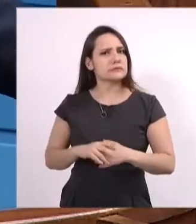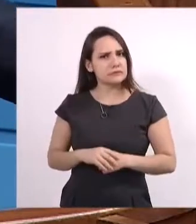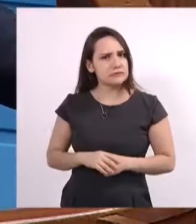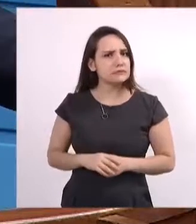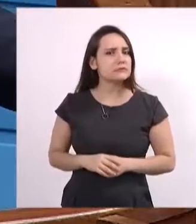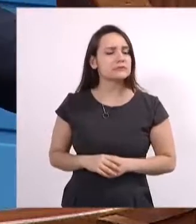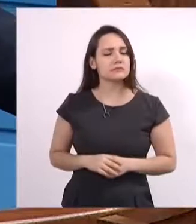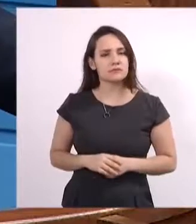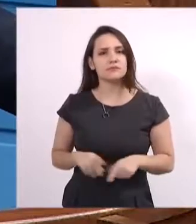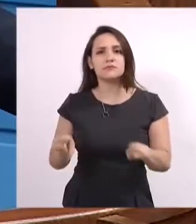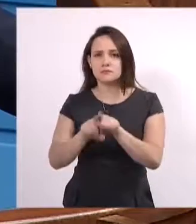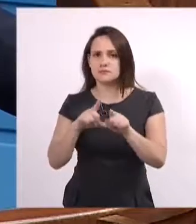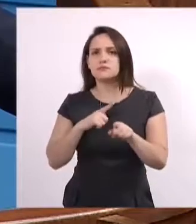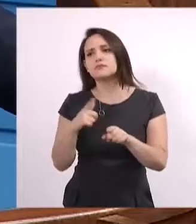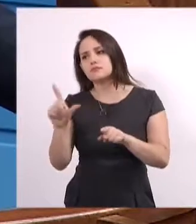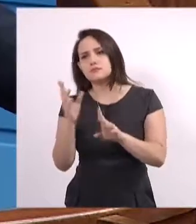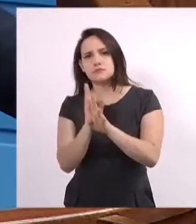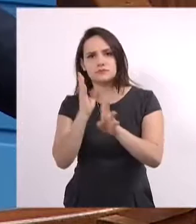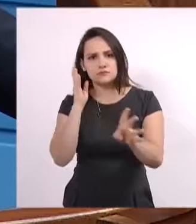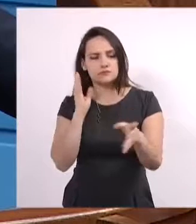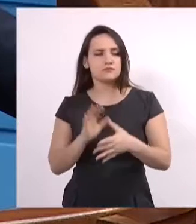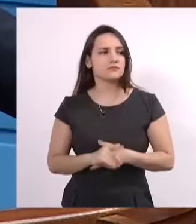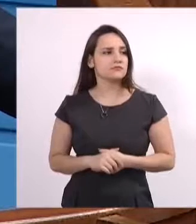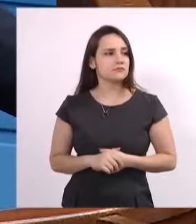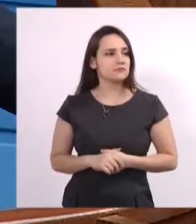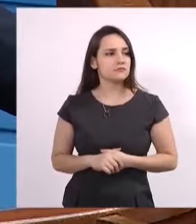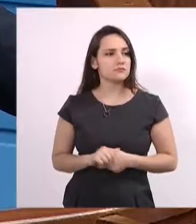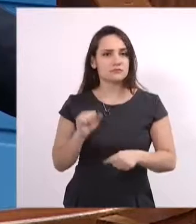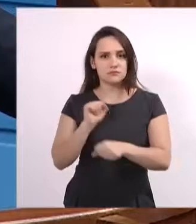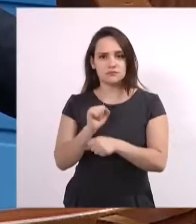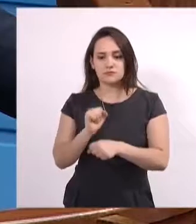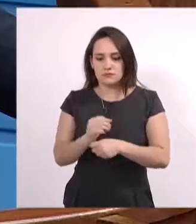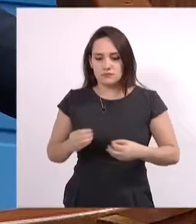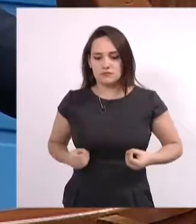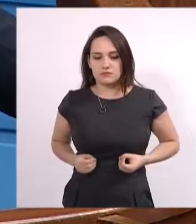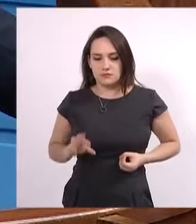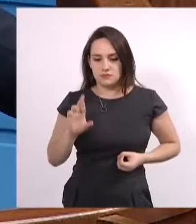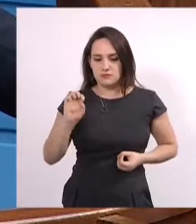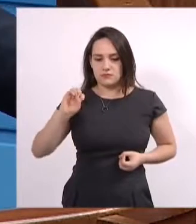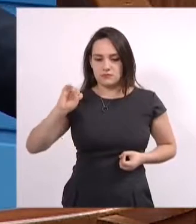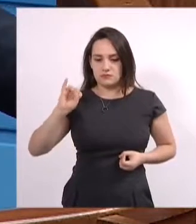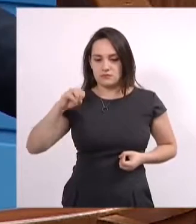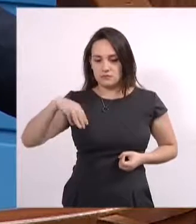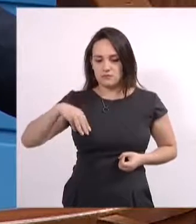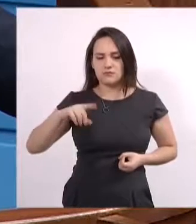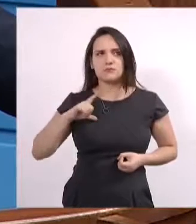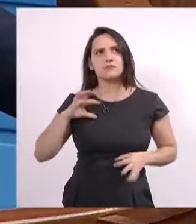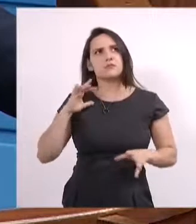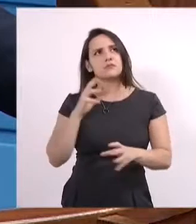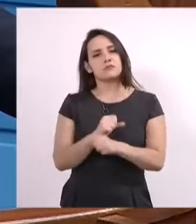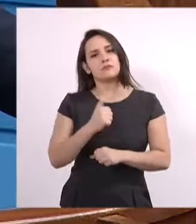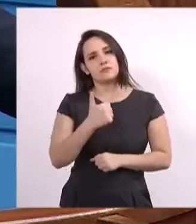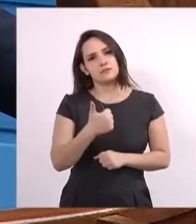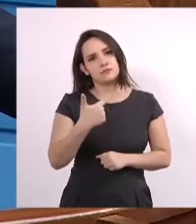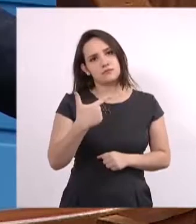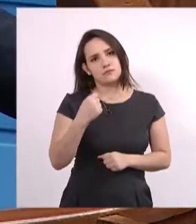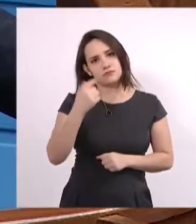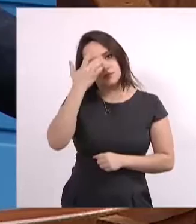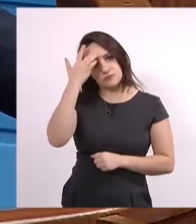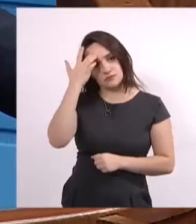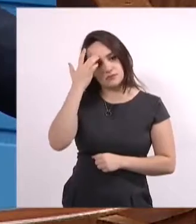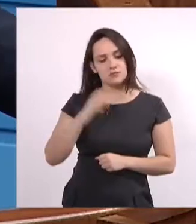Temos a fila para o transplante de rim, mais de 120